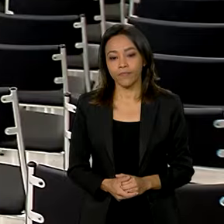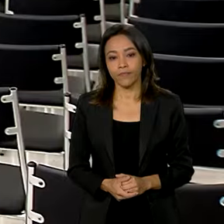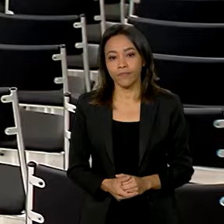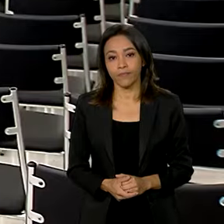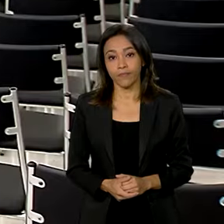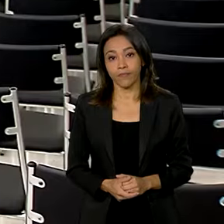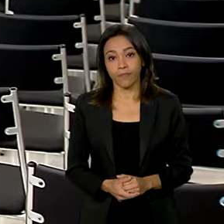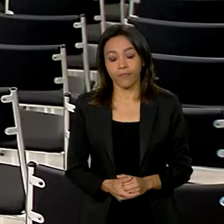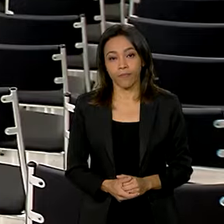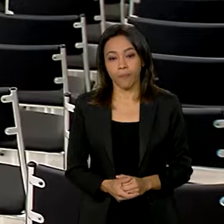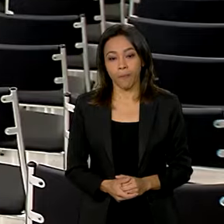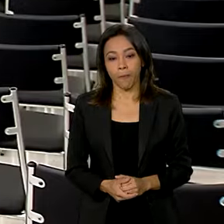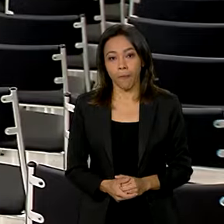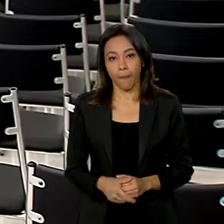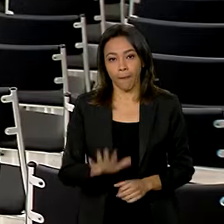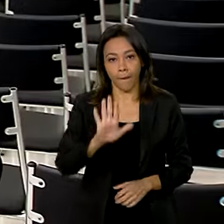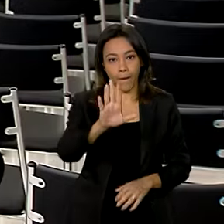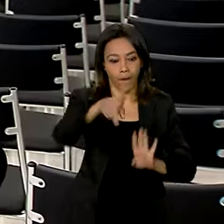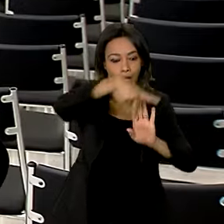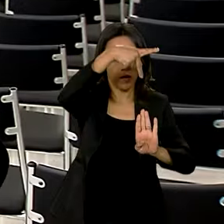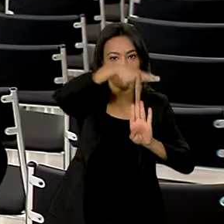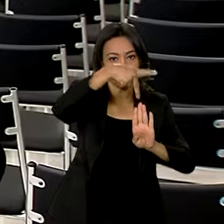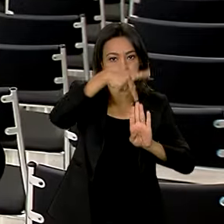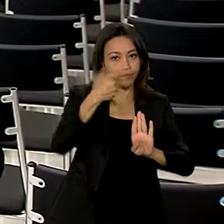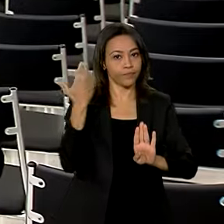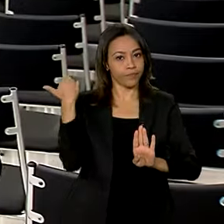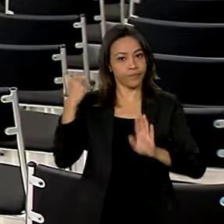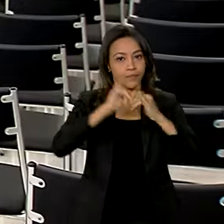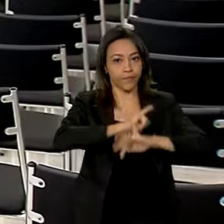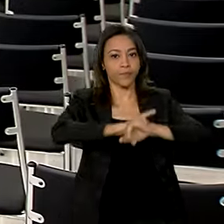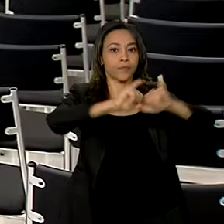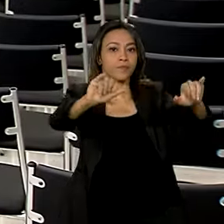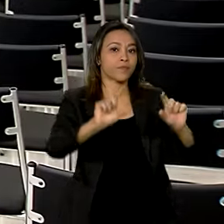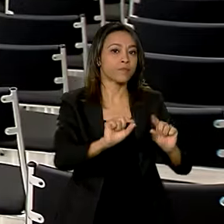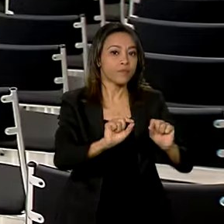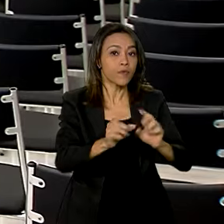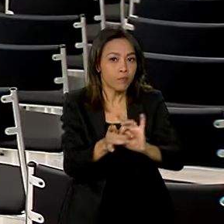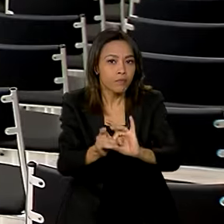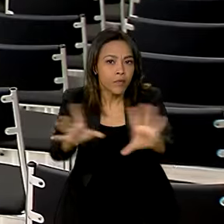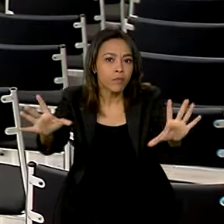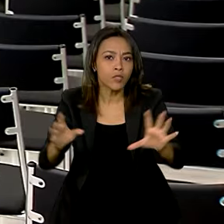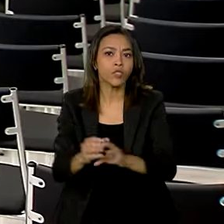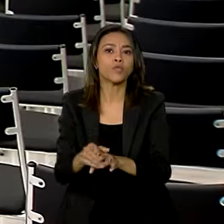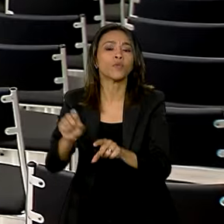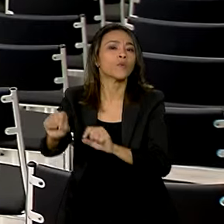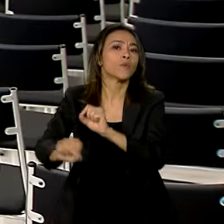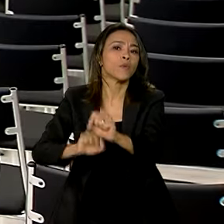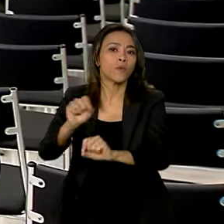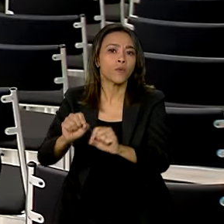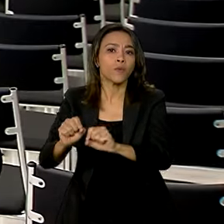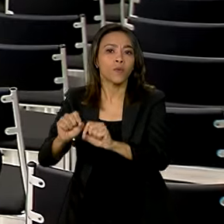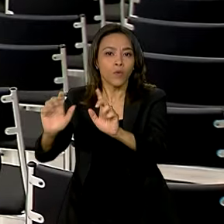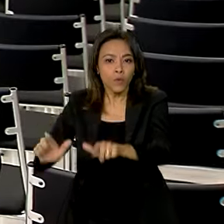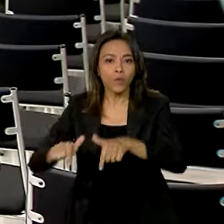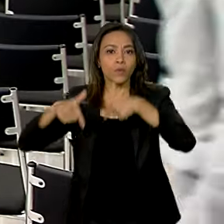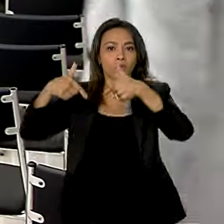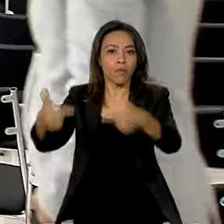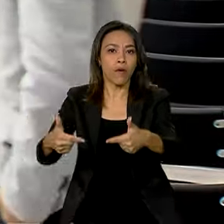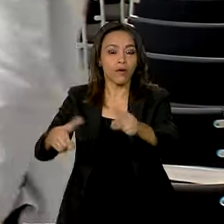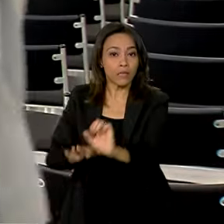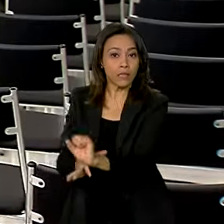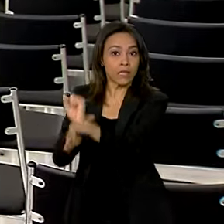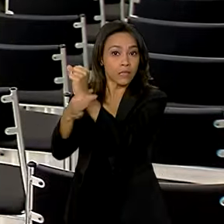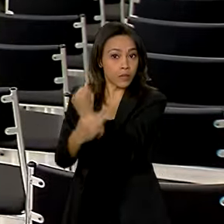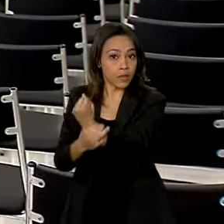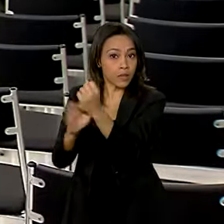E olha, uma portaria que foi publicada, ela autorizou o emprego da Força Nacional de Segurança Pública em apoio a